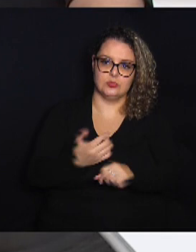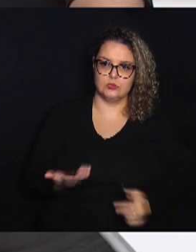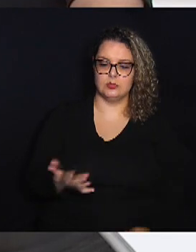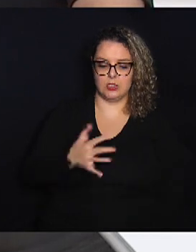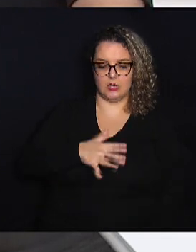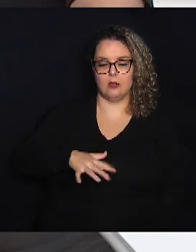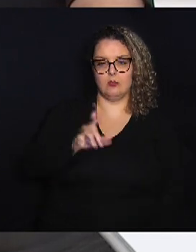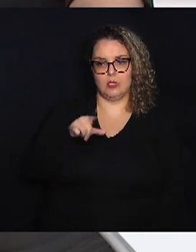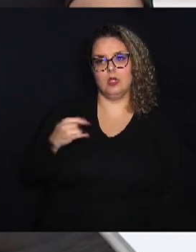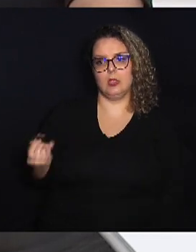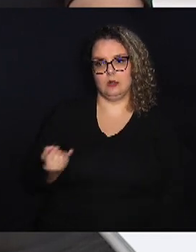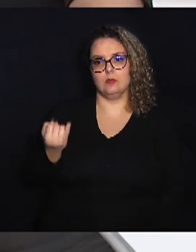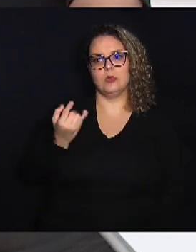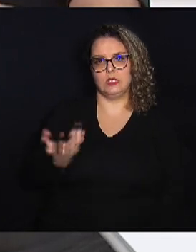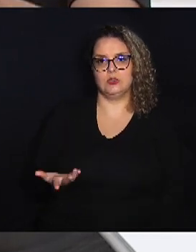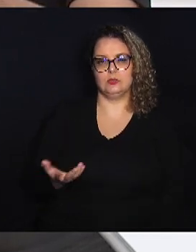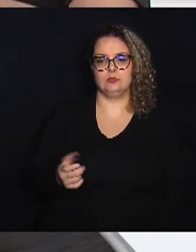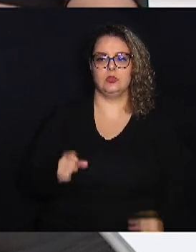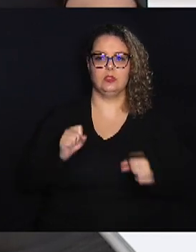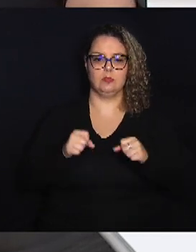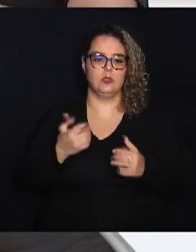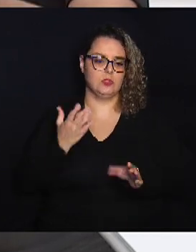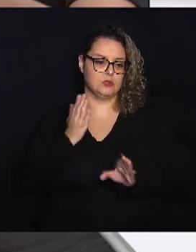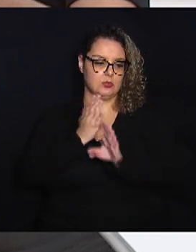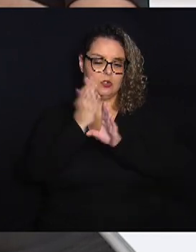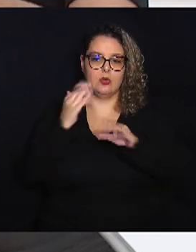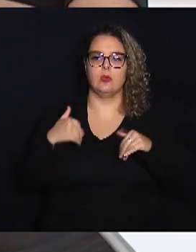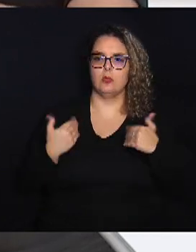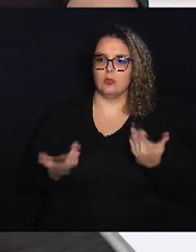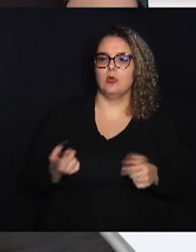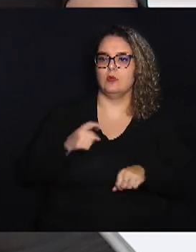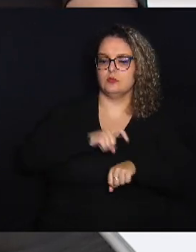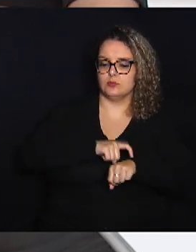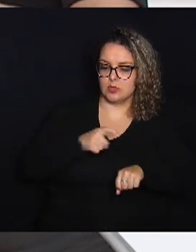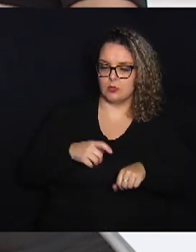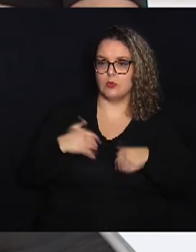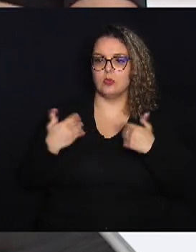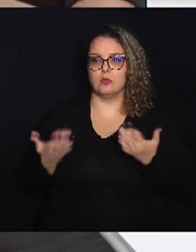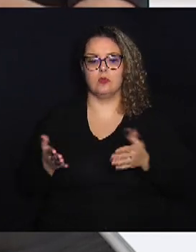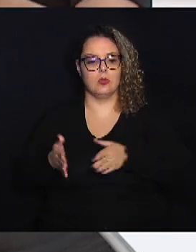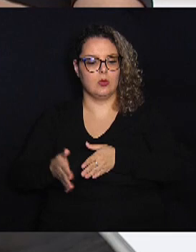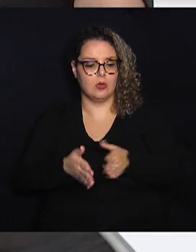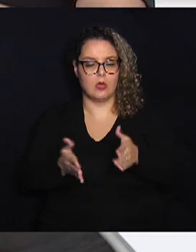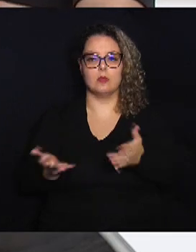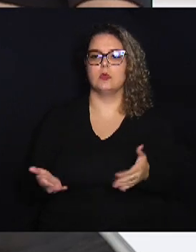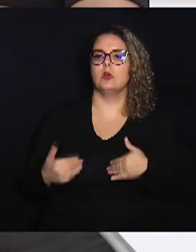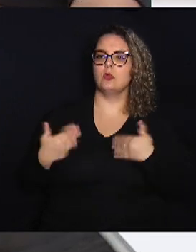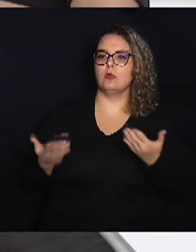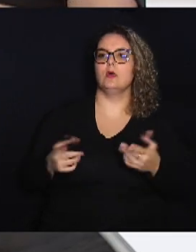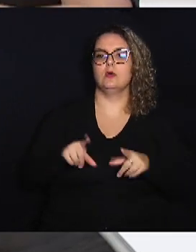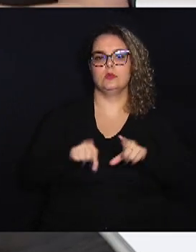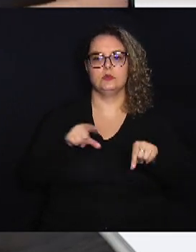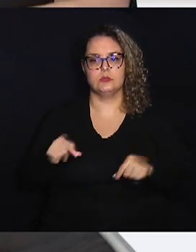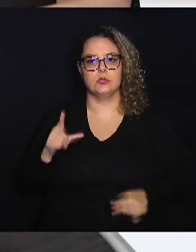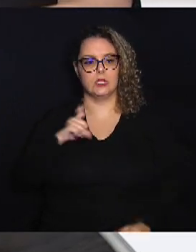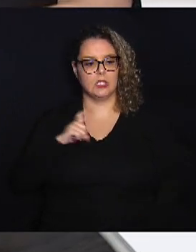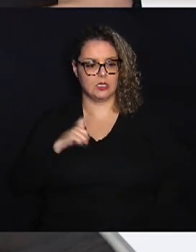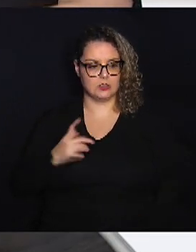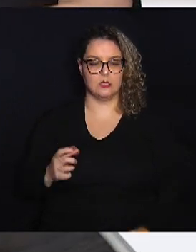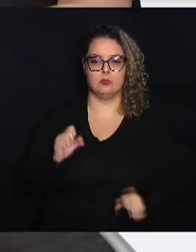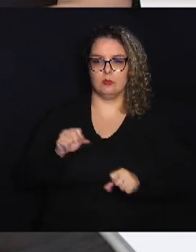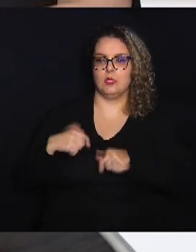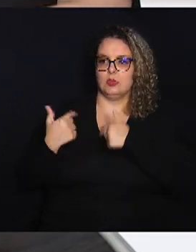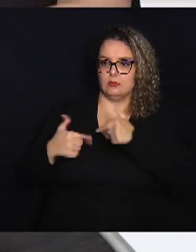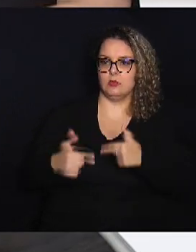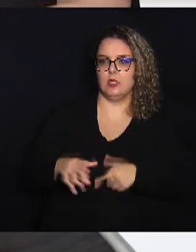é fundamental para que ele possa descobrir qual que é o tempo, qual que é o caminho, quais são as opções que ele tem para poder trabalhar